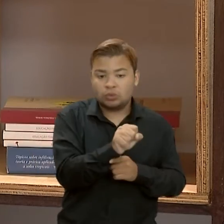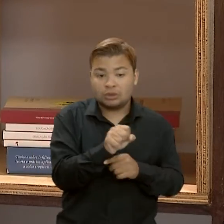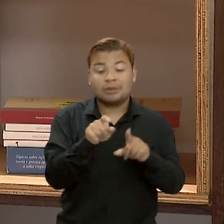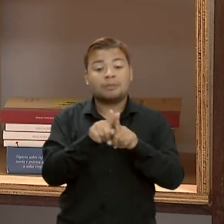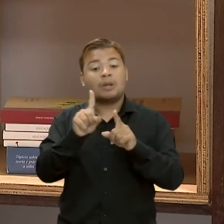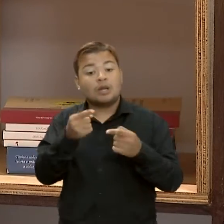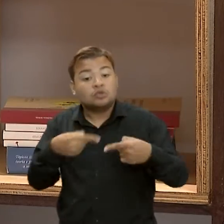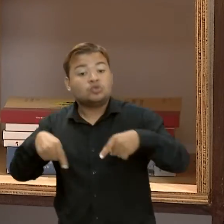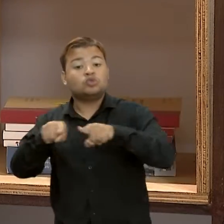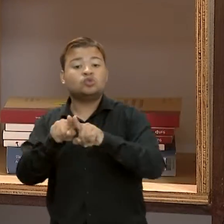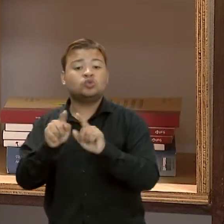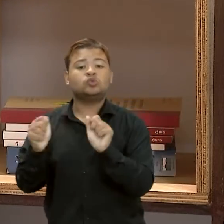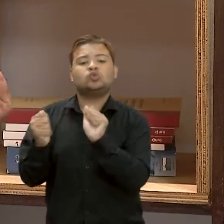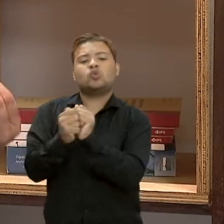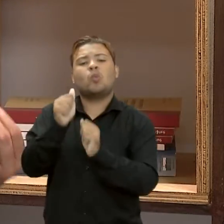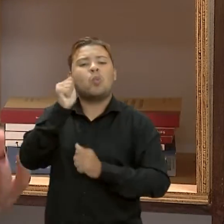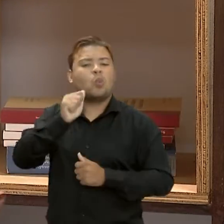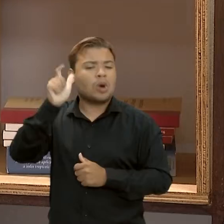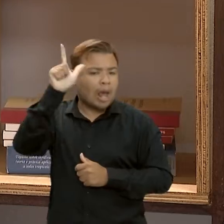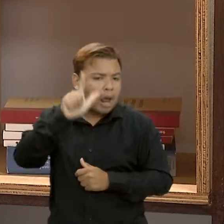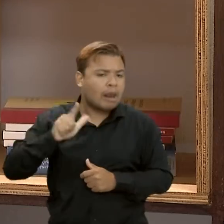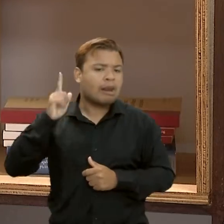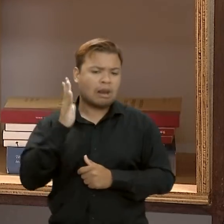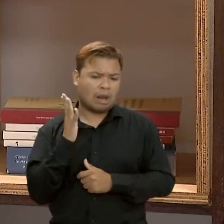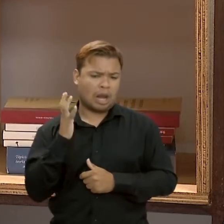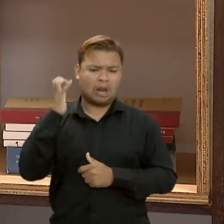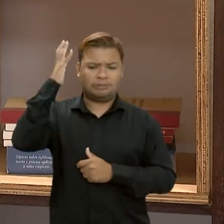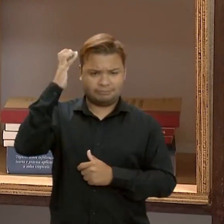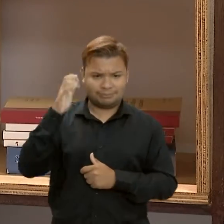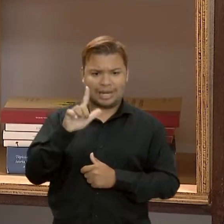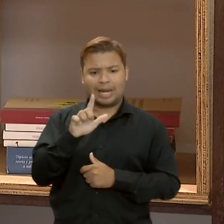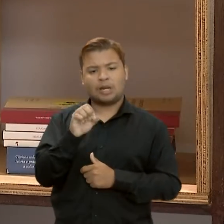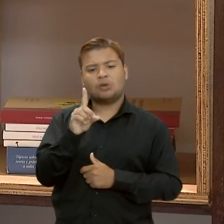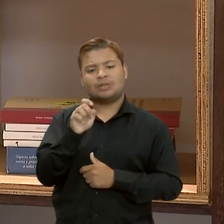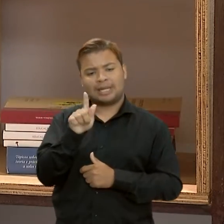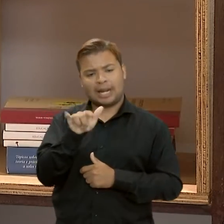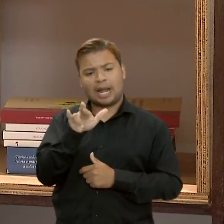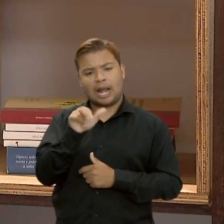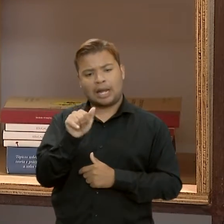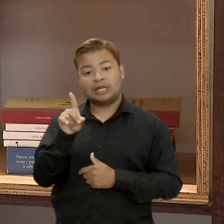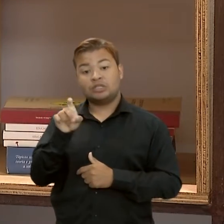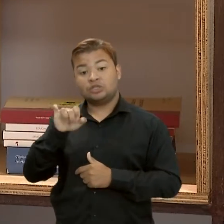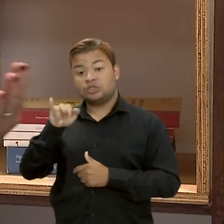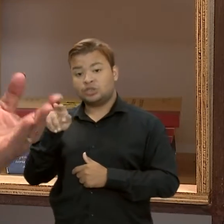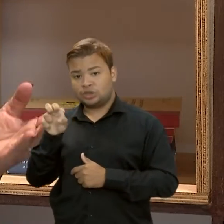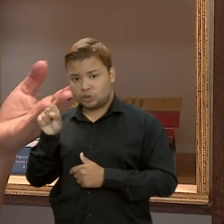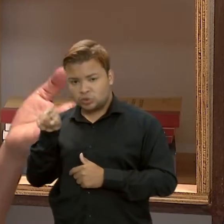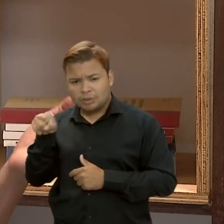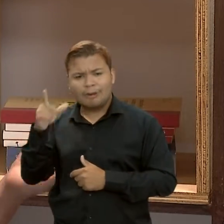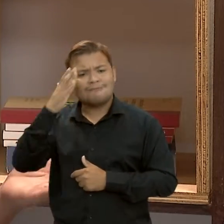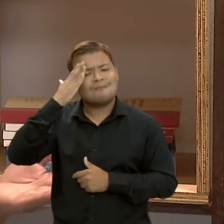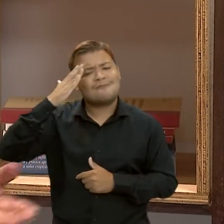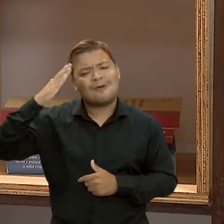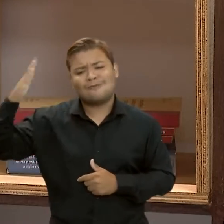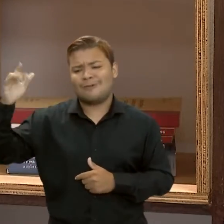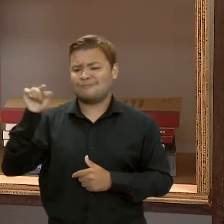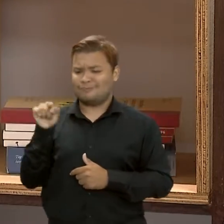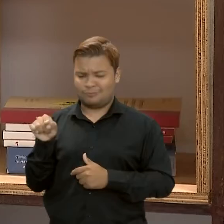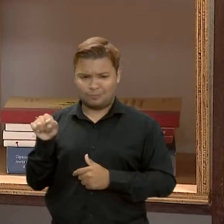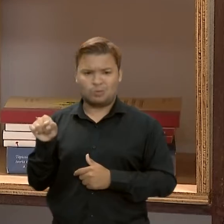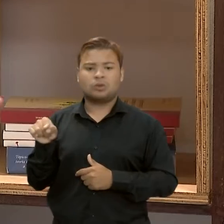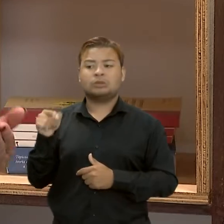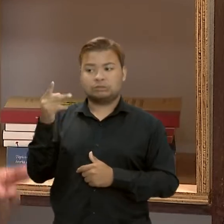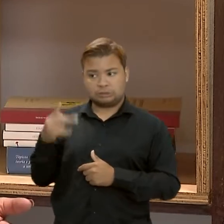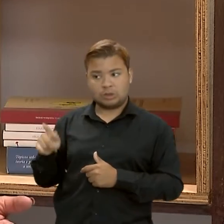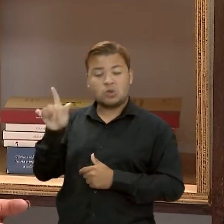de Jesus, que é outro nome de muita relevância para a literatura goiana, tanto é que é a primeira mulher negra e